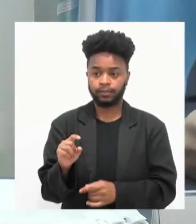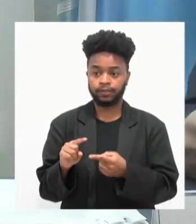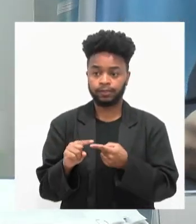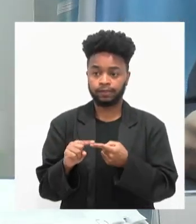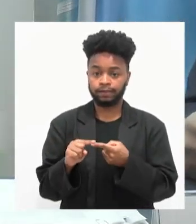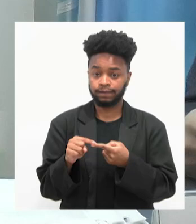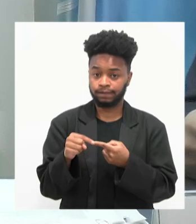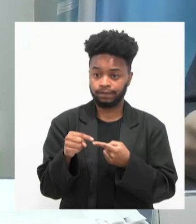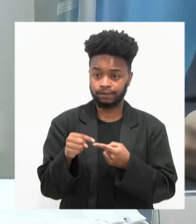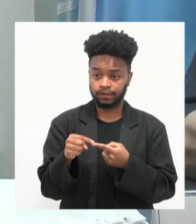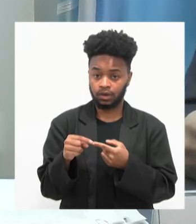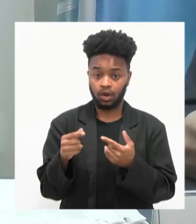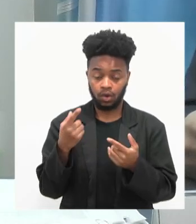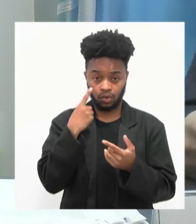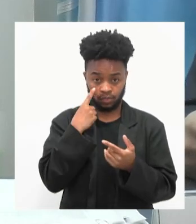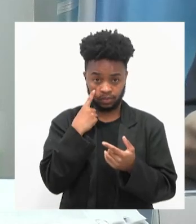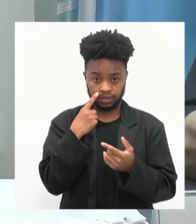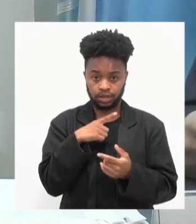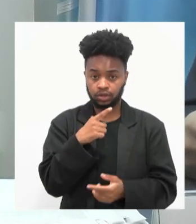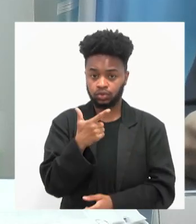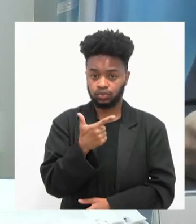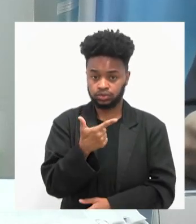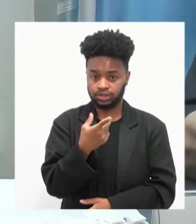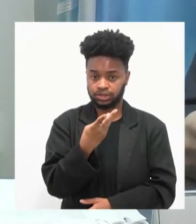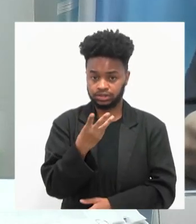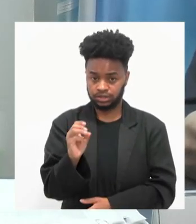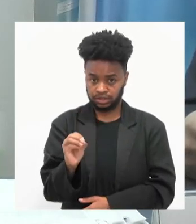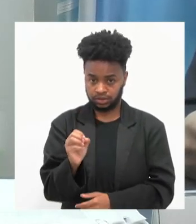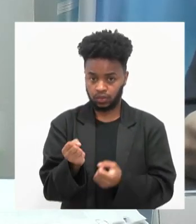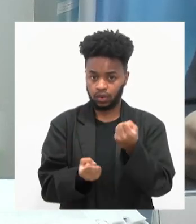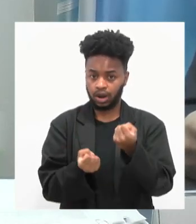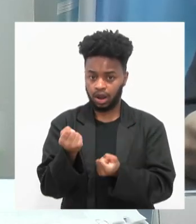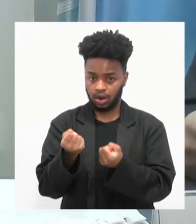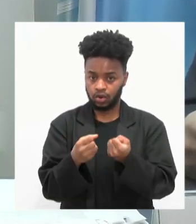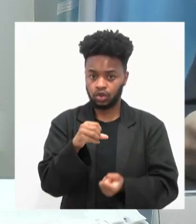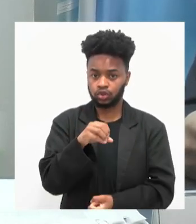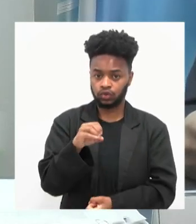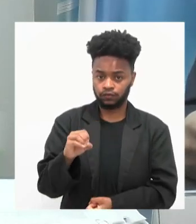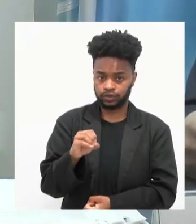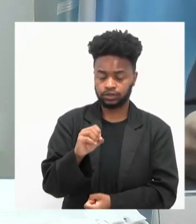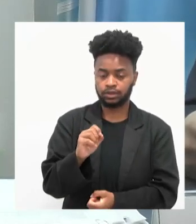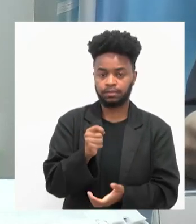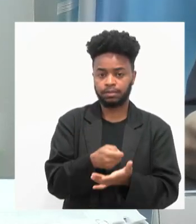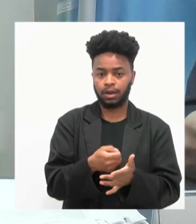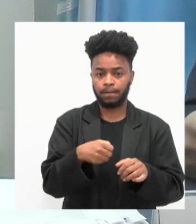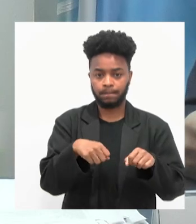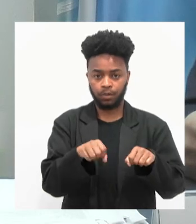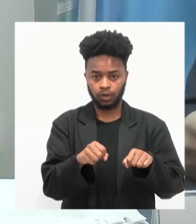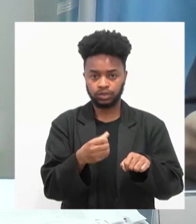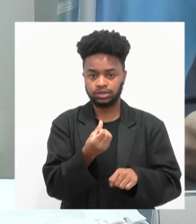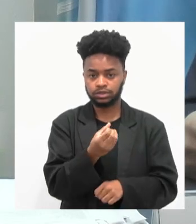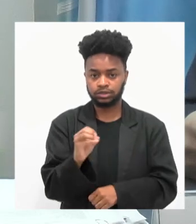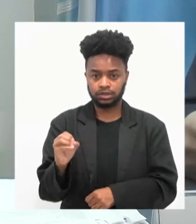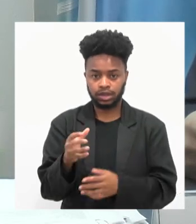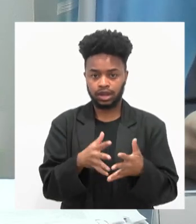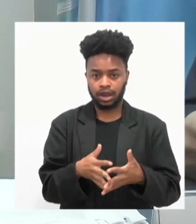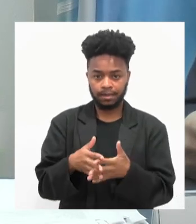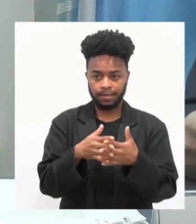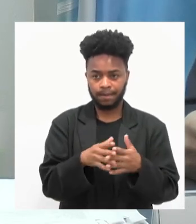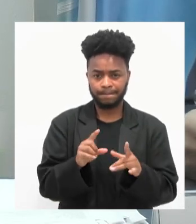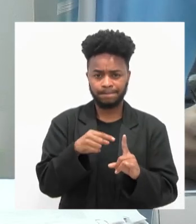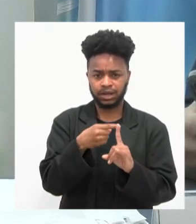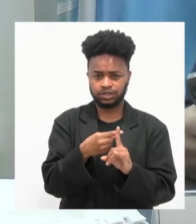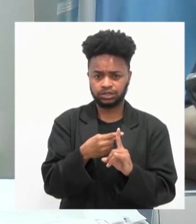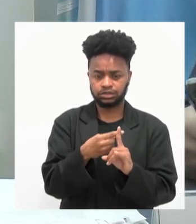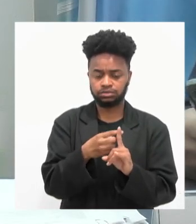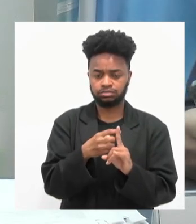Então, nesse momento, era 230 carro de passeio, 90 moto, R$600 caminhão, mais 5 de